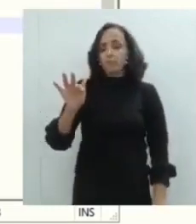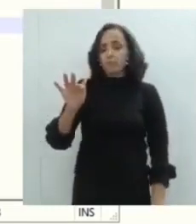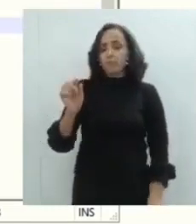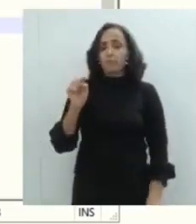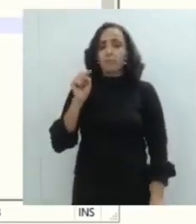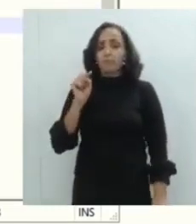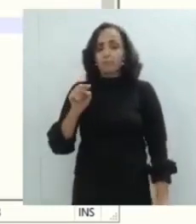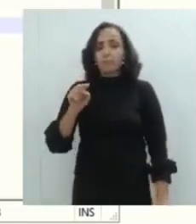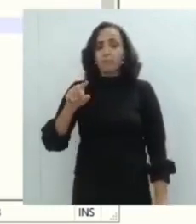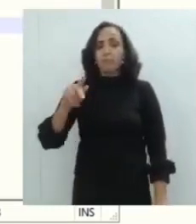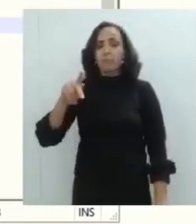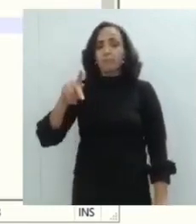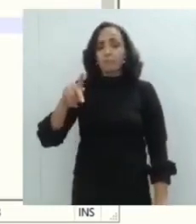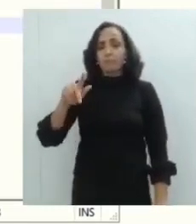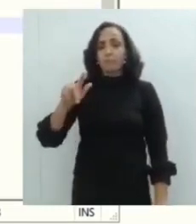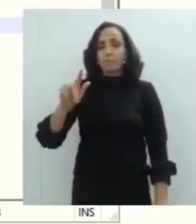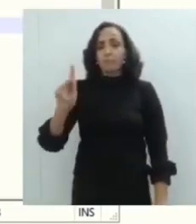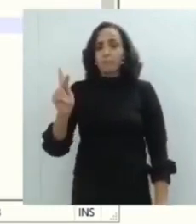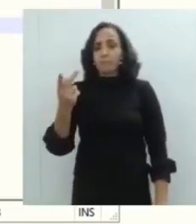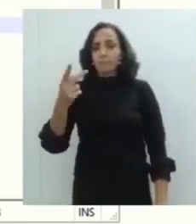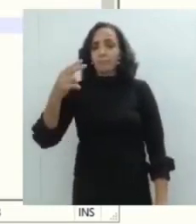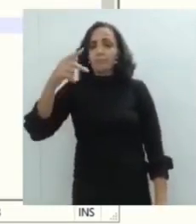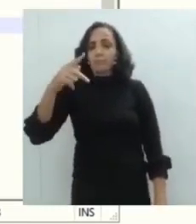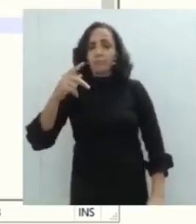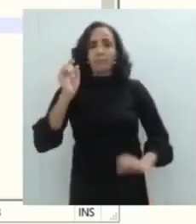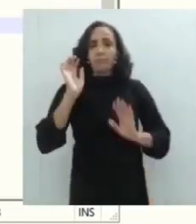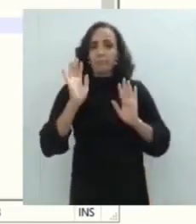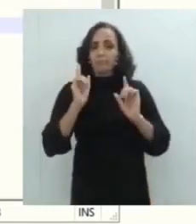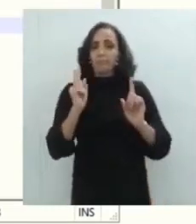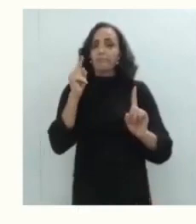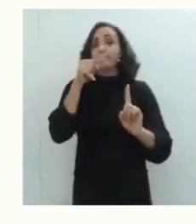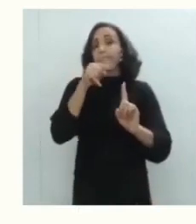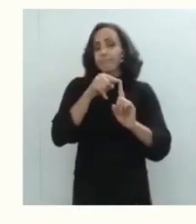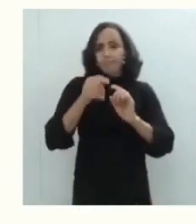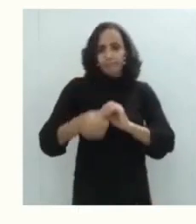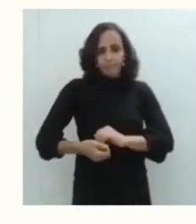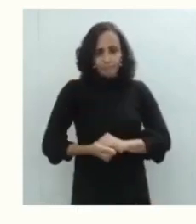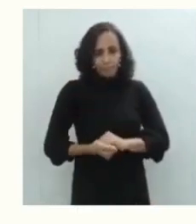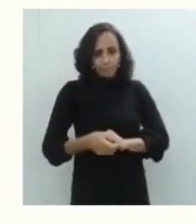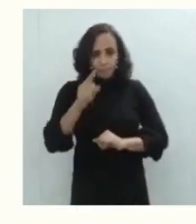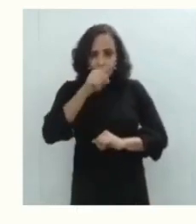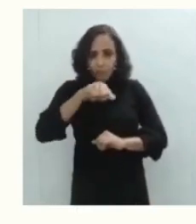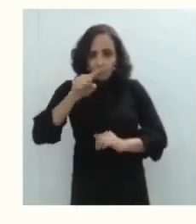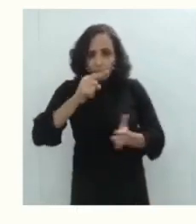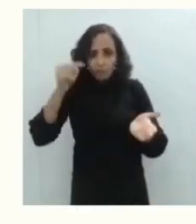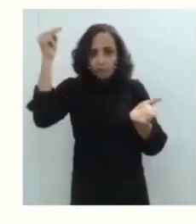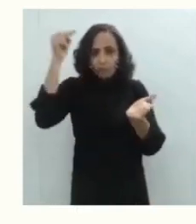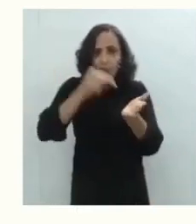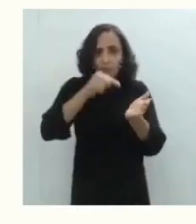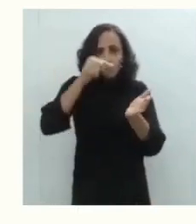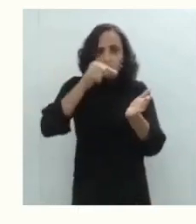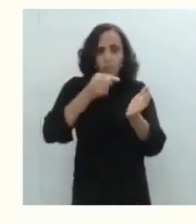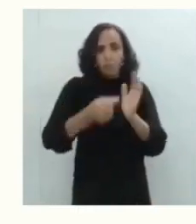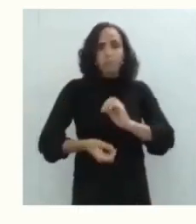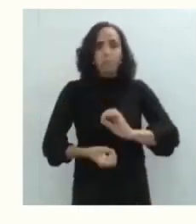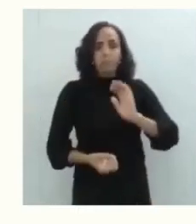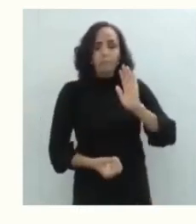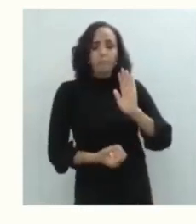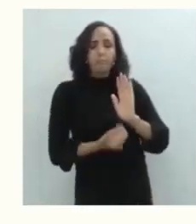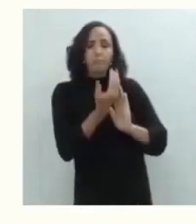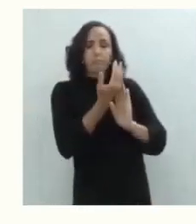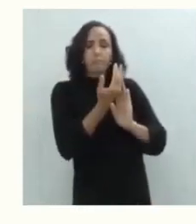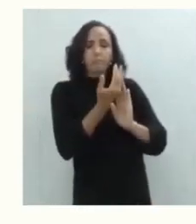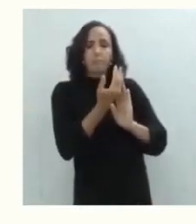pdf.php. Esse aqui é o X da questão. Então, quando você clica em gerar boletim, a